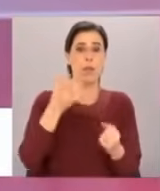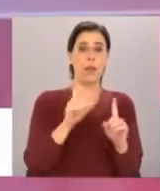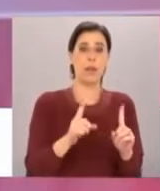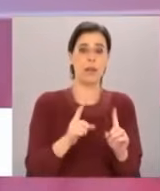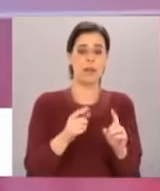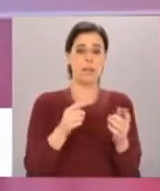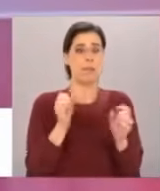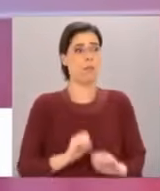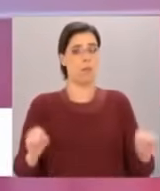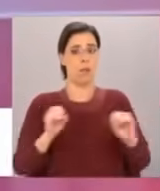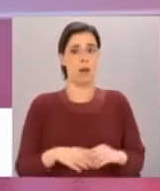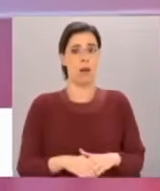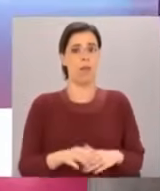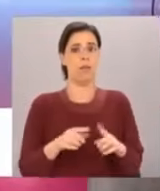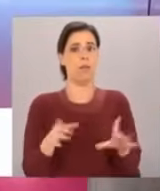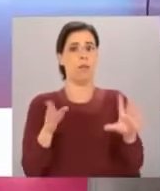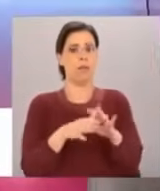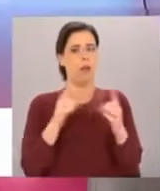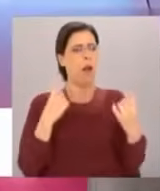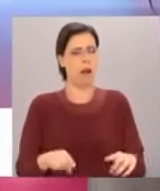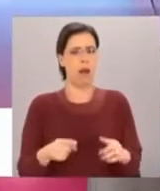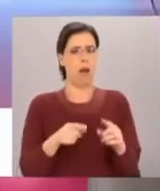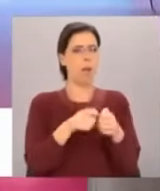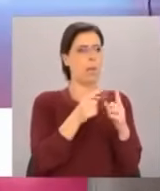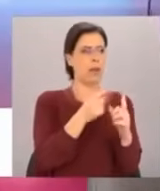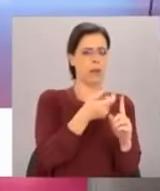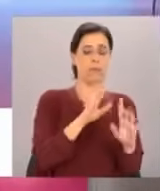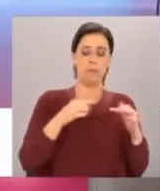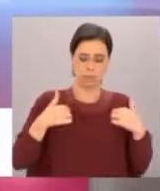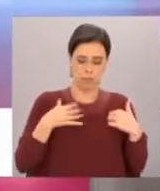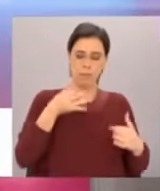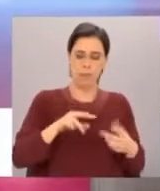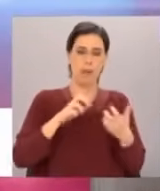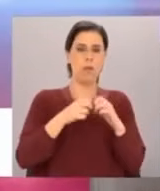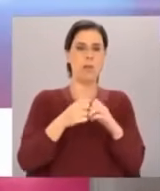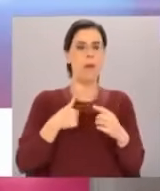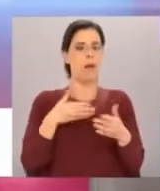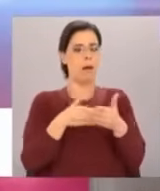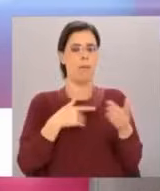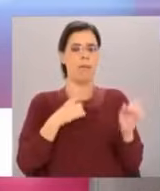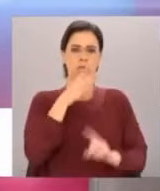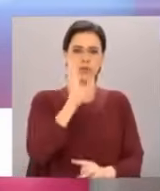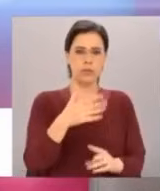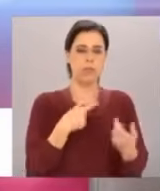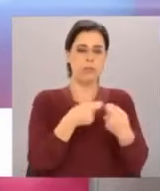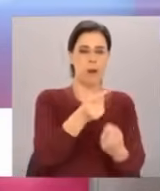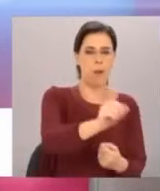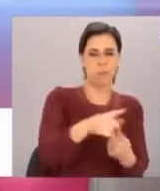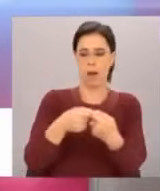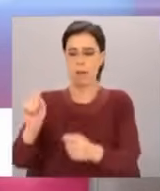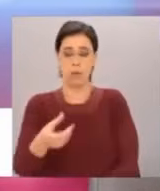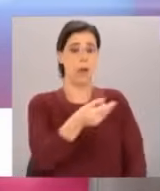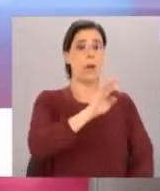país entre linhas vermelhas e contamos lado invertido que era em relação a outra o pano encontra várias linhas vermelhas e já demos não ter isso quer no no